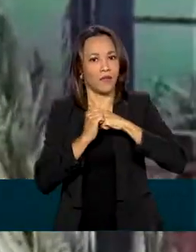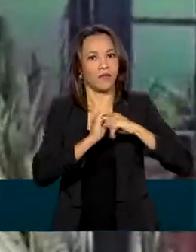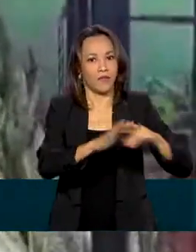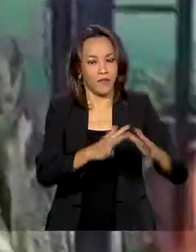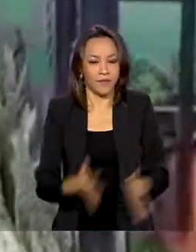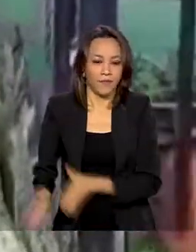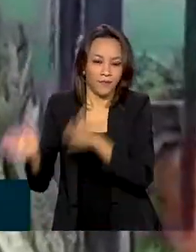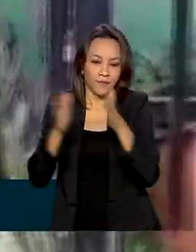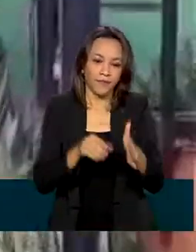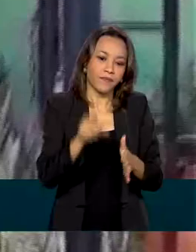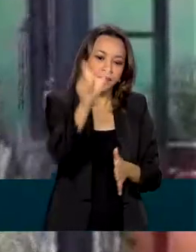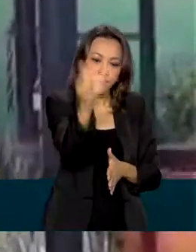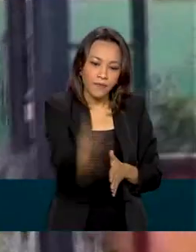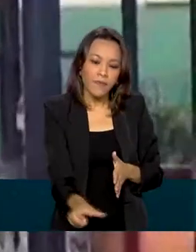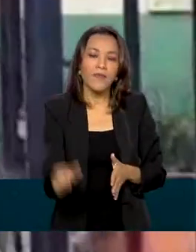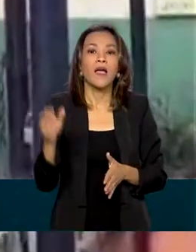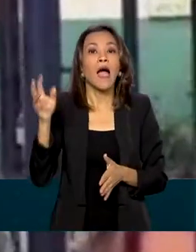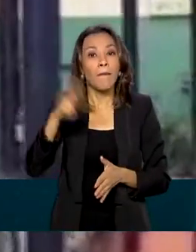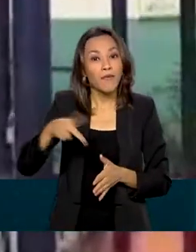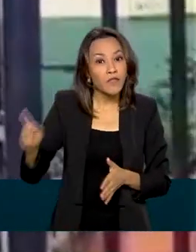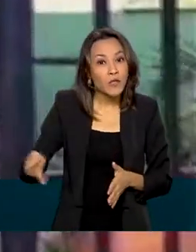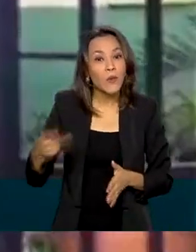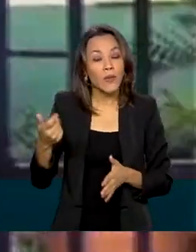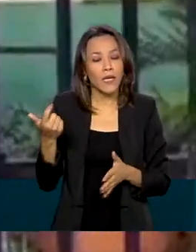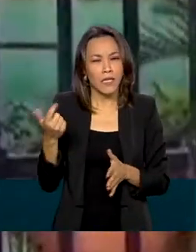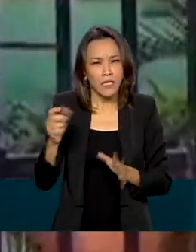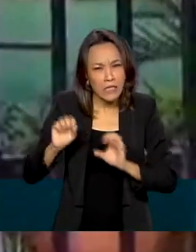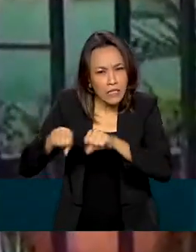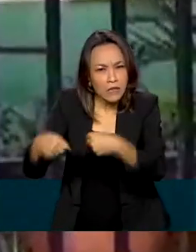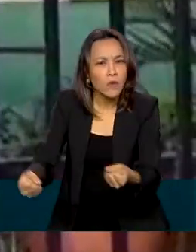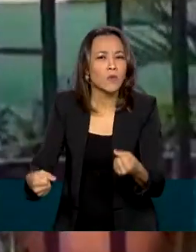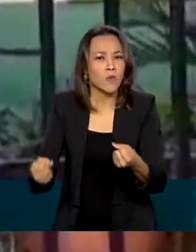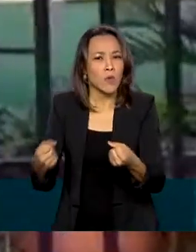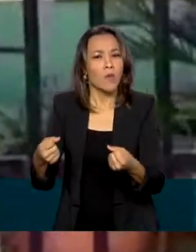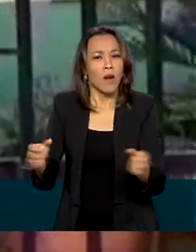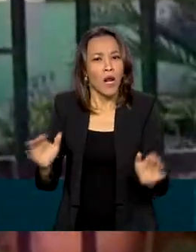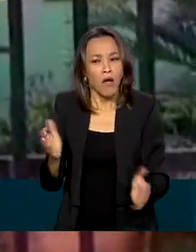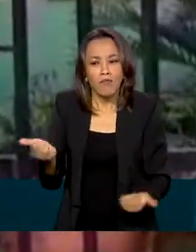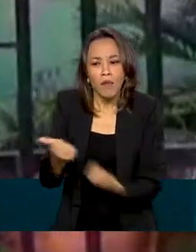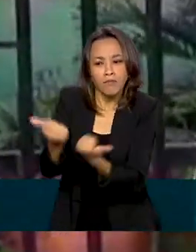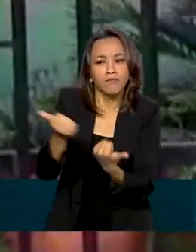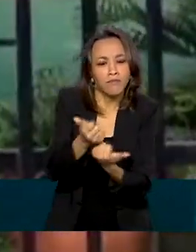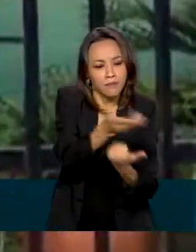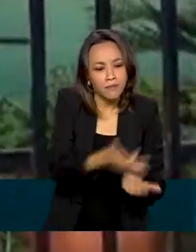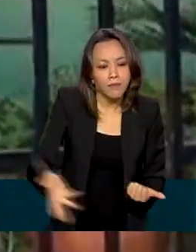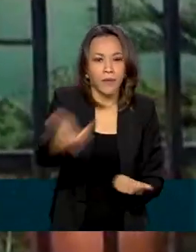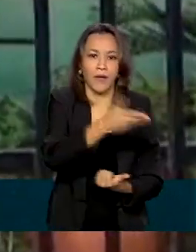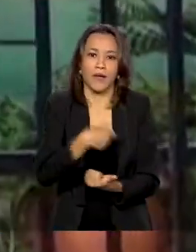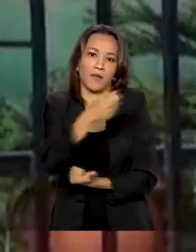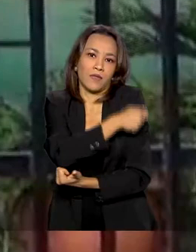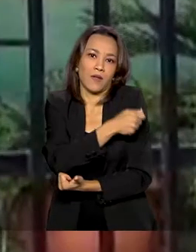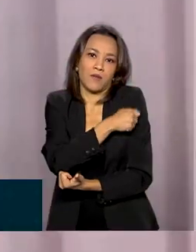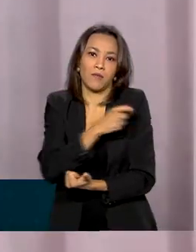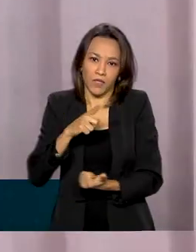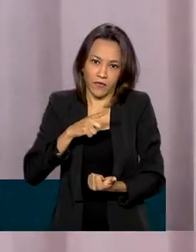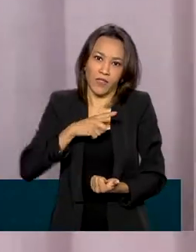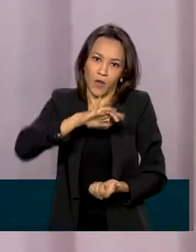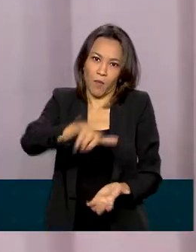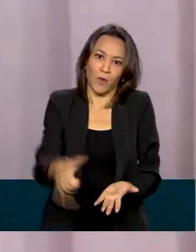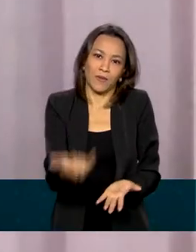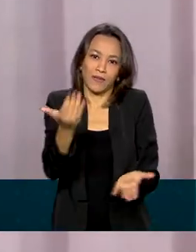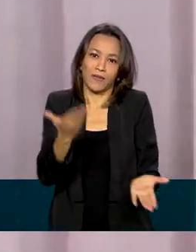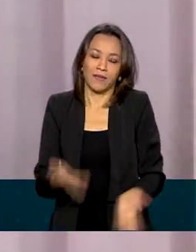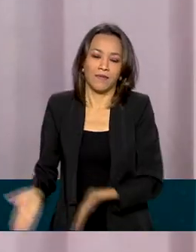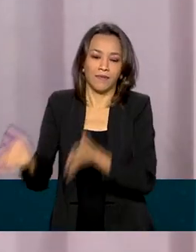se empenhou, a professora se empenhou para que acontecesse, para que realmente o nosso aluno tivesse essa oportunidade. Eu